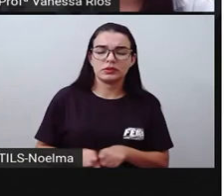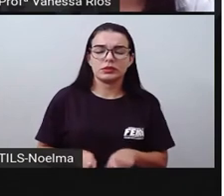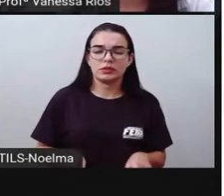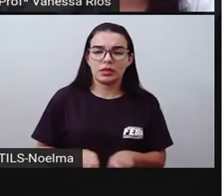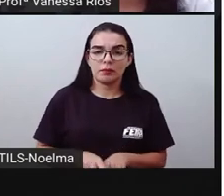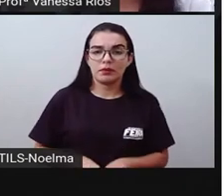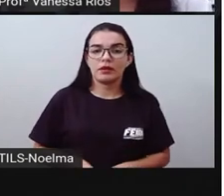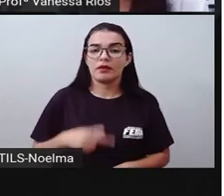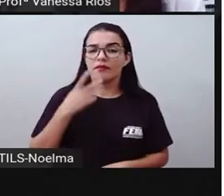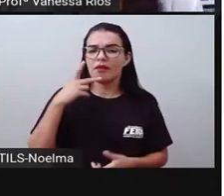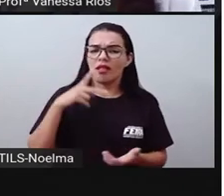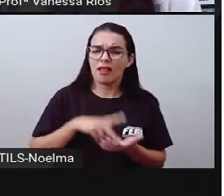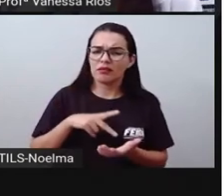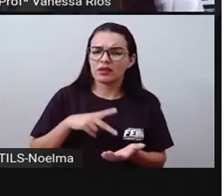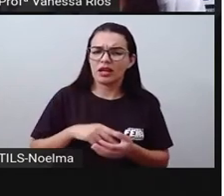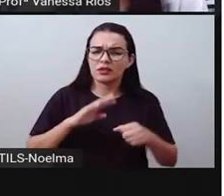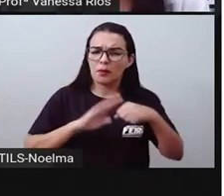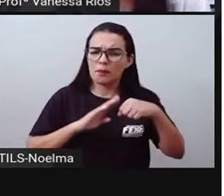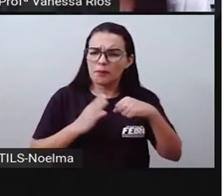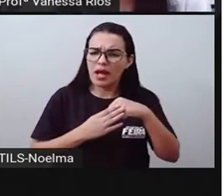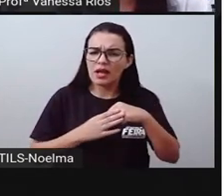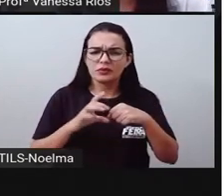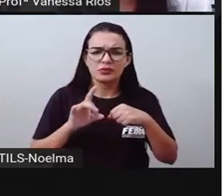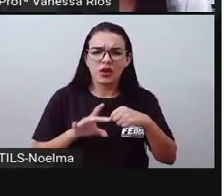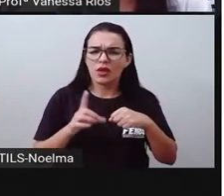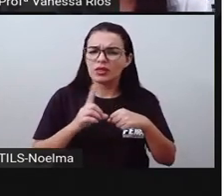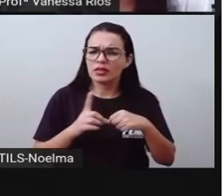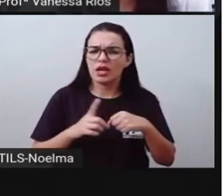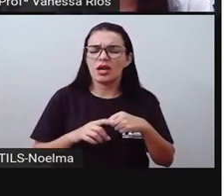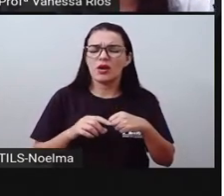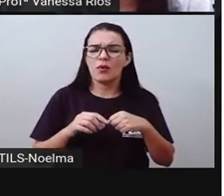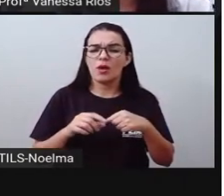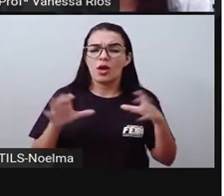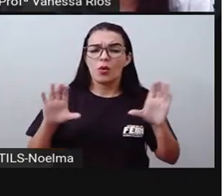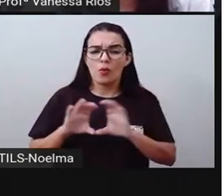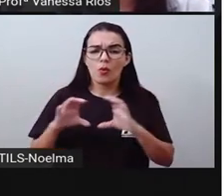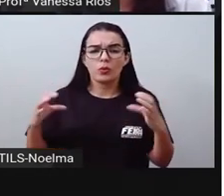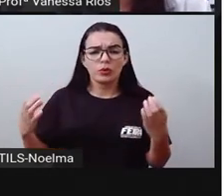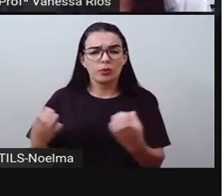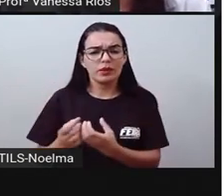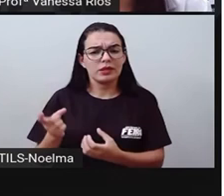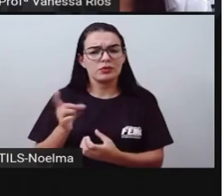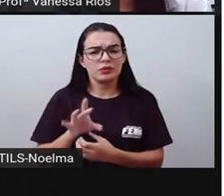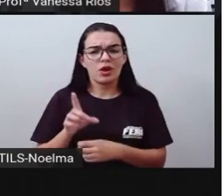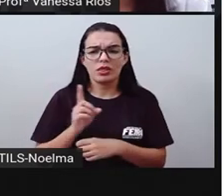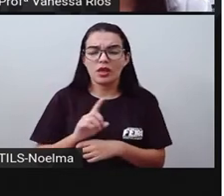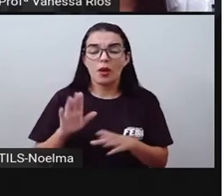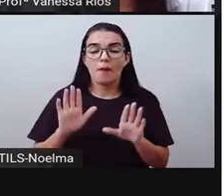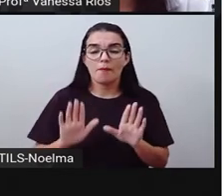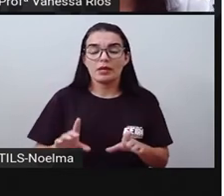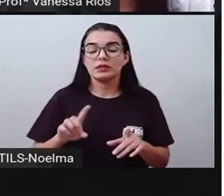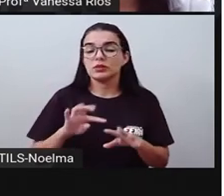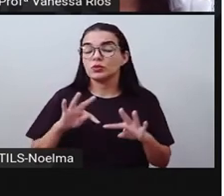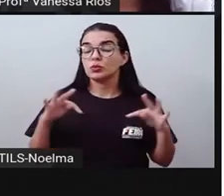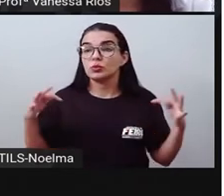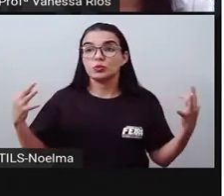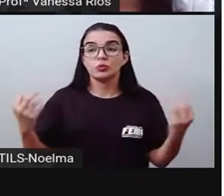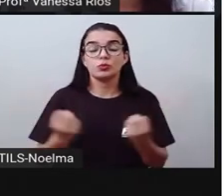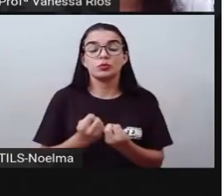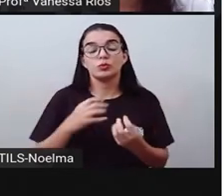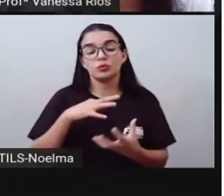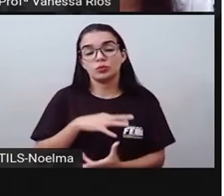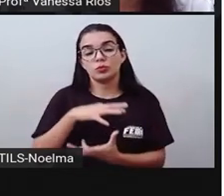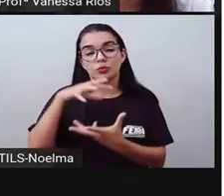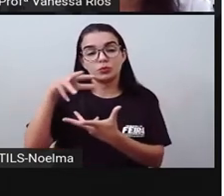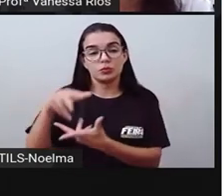só em um bairro, não só em um condomínio, mas na cidade, nos estados, no país, no mundo. A Pro trouxe essa imagem aí para a